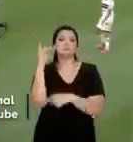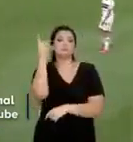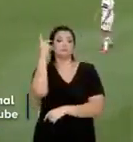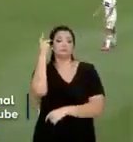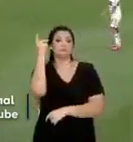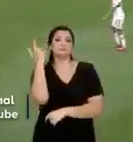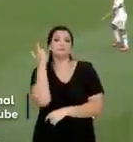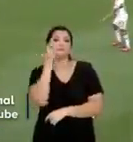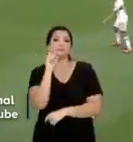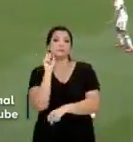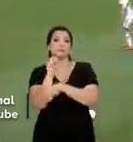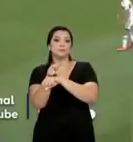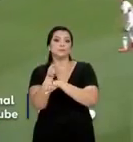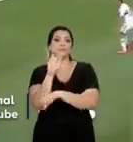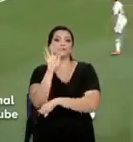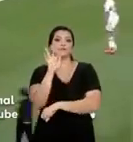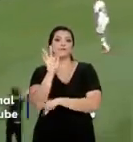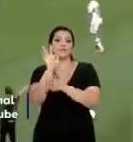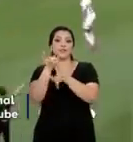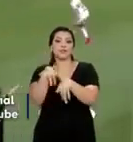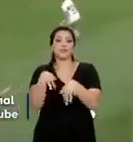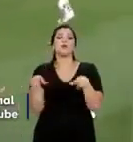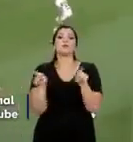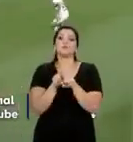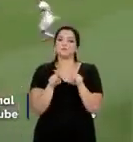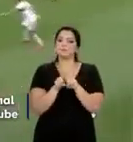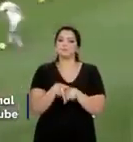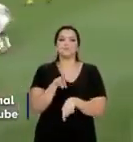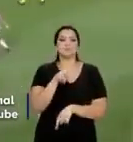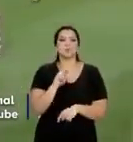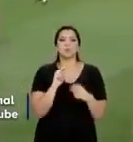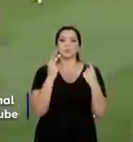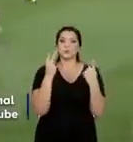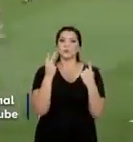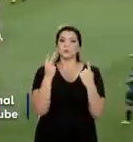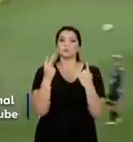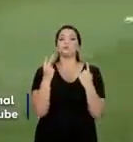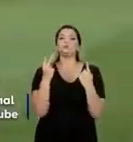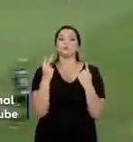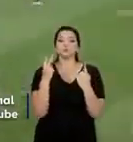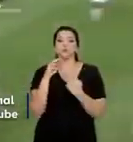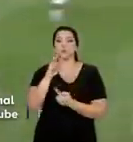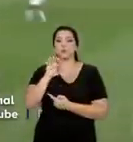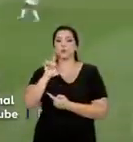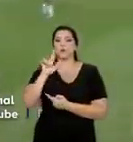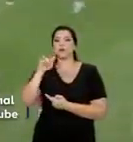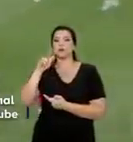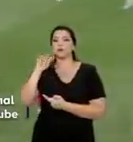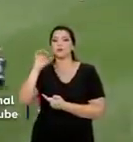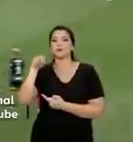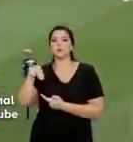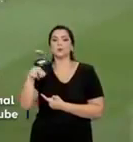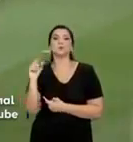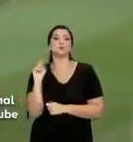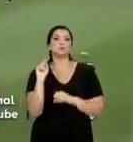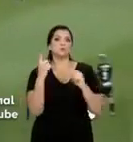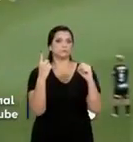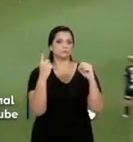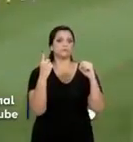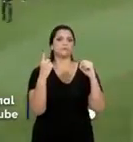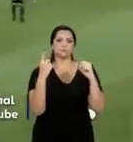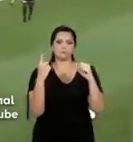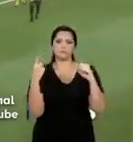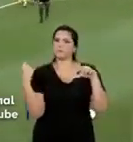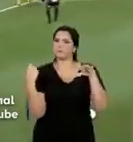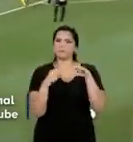garantiu a sua vaga na final também pelo mesmo placar 2 a 1 Wellington fez 1 a 0 com uma